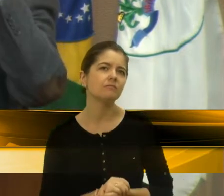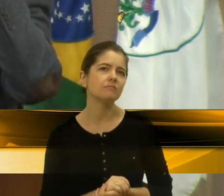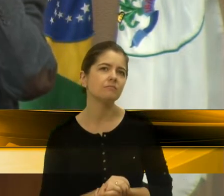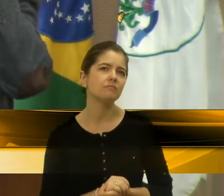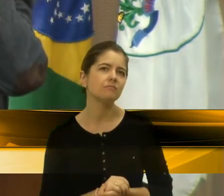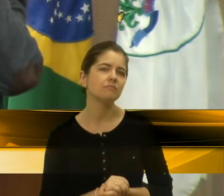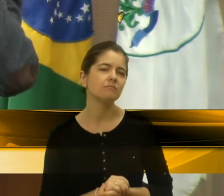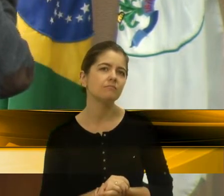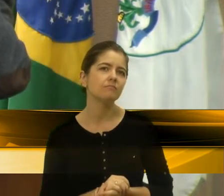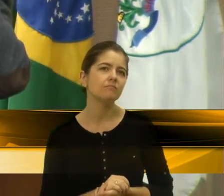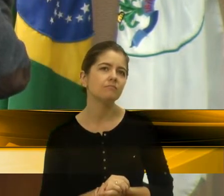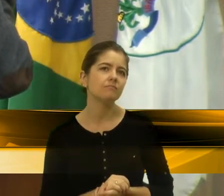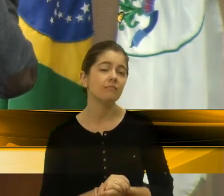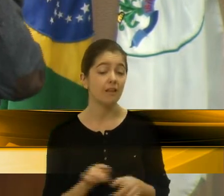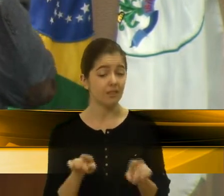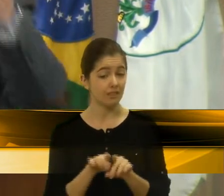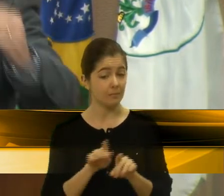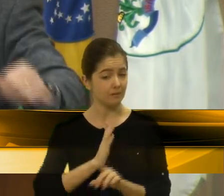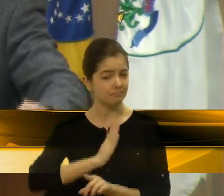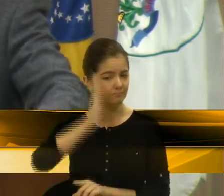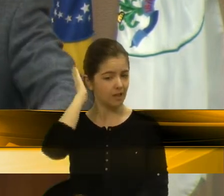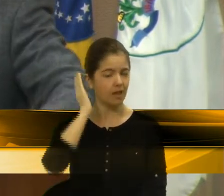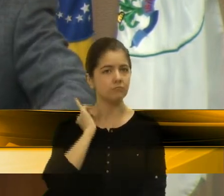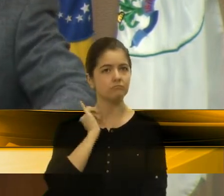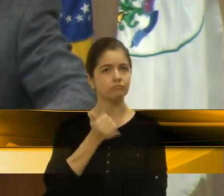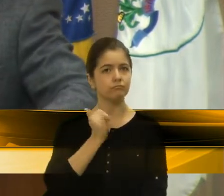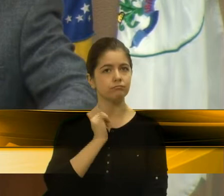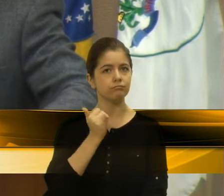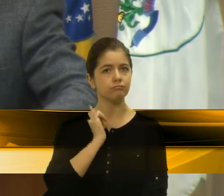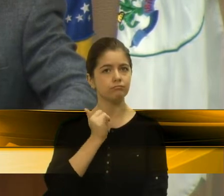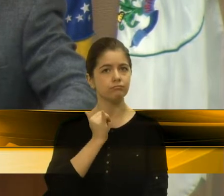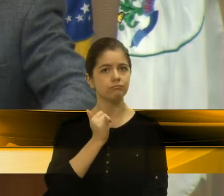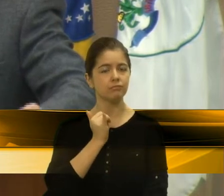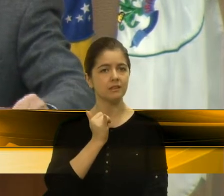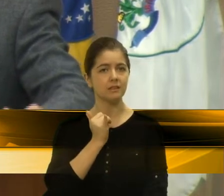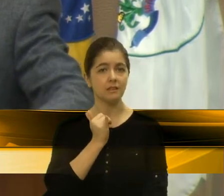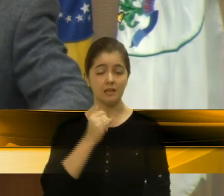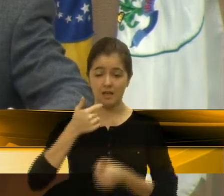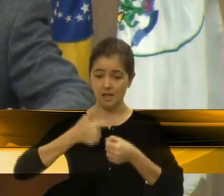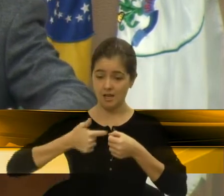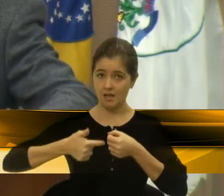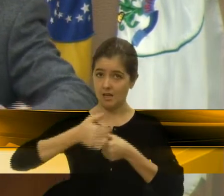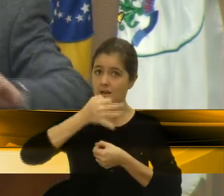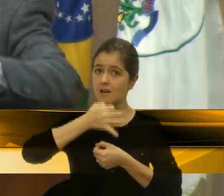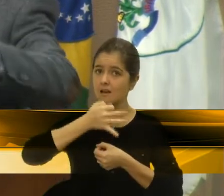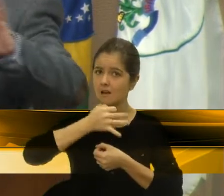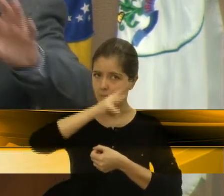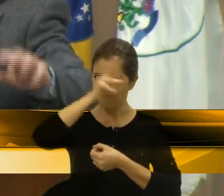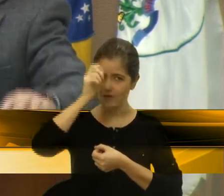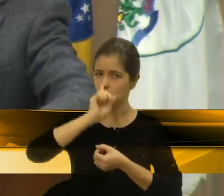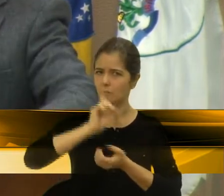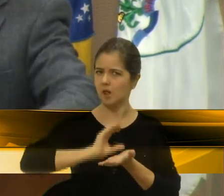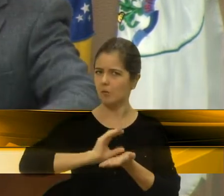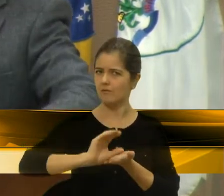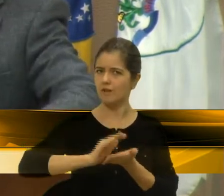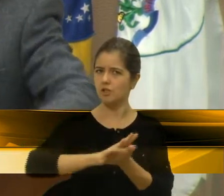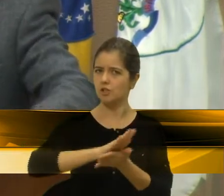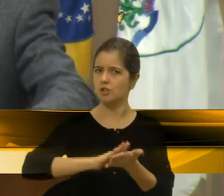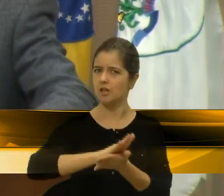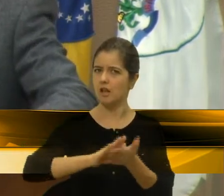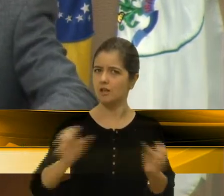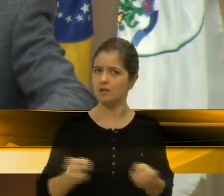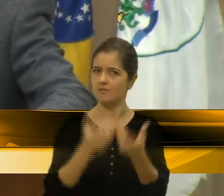Discurso do prefeito atual de que o município não investiria nada na festa da uva porque ele tem que ser